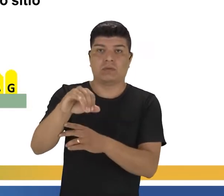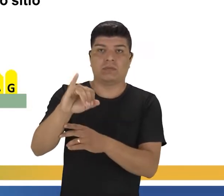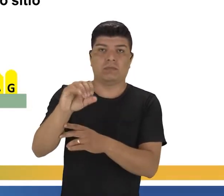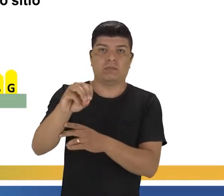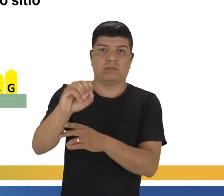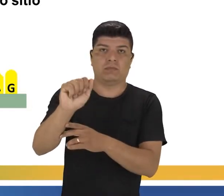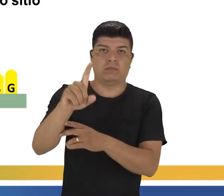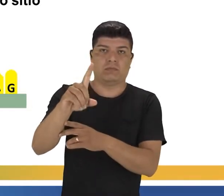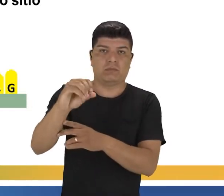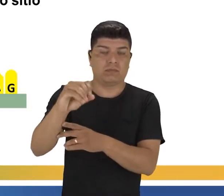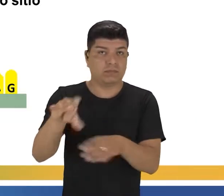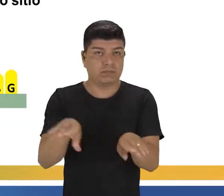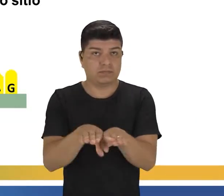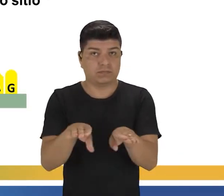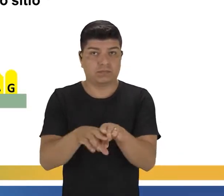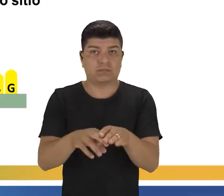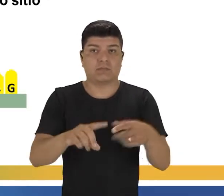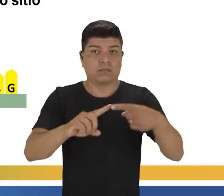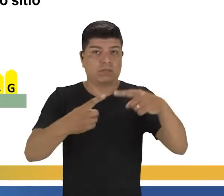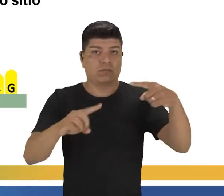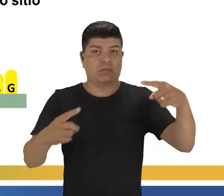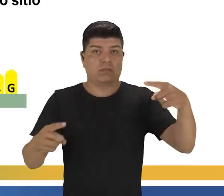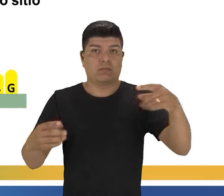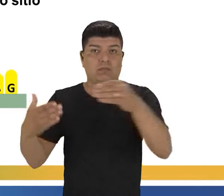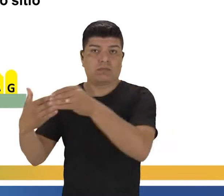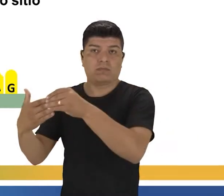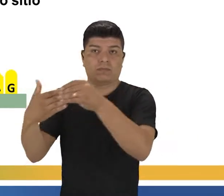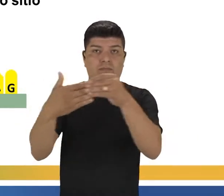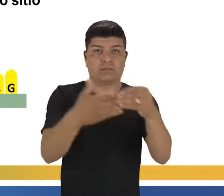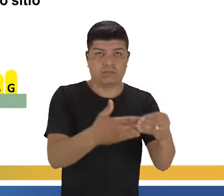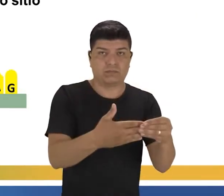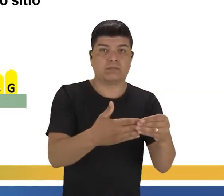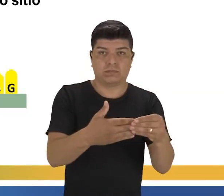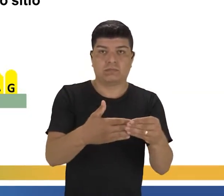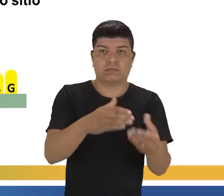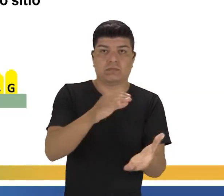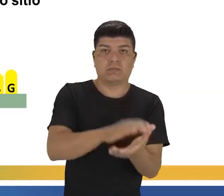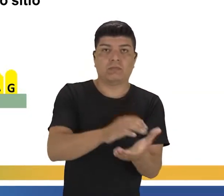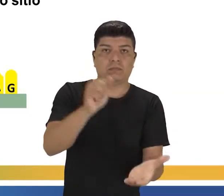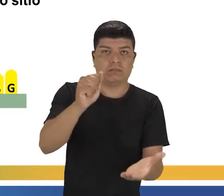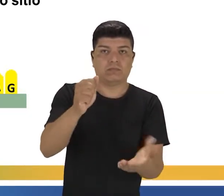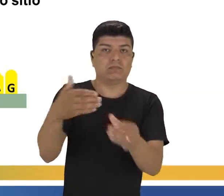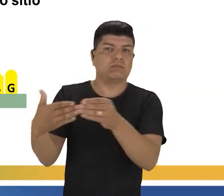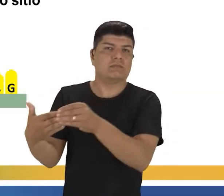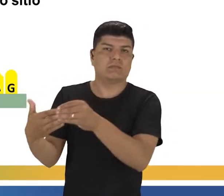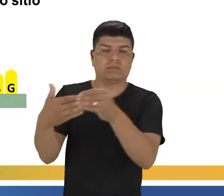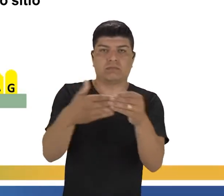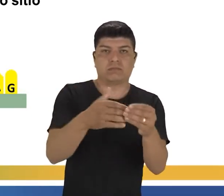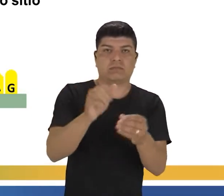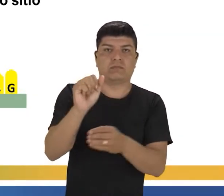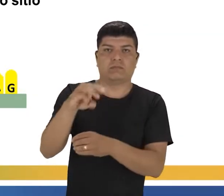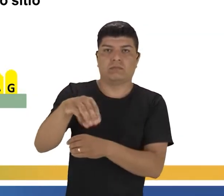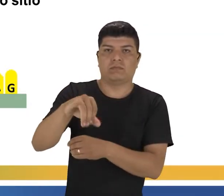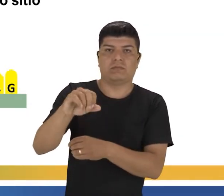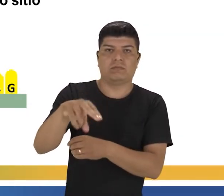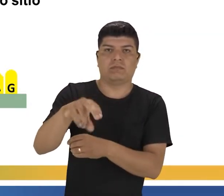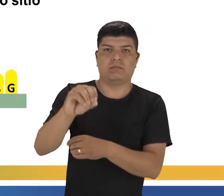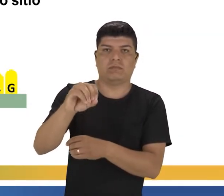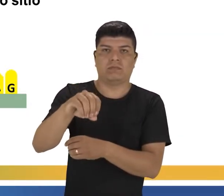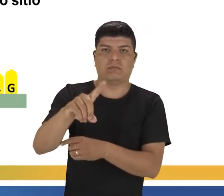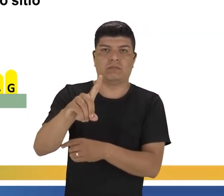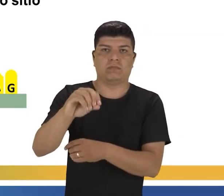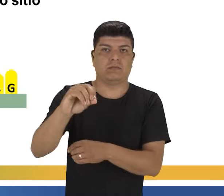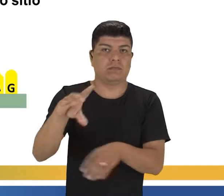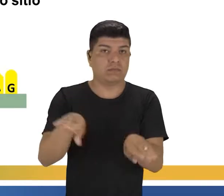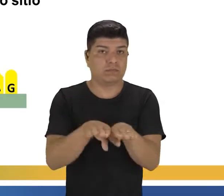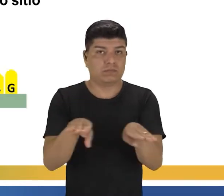certo? O RNA transportador, que é que transporta os aminoácidos, vai trazer o aminoácido que está lá no